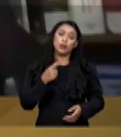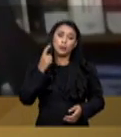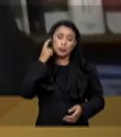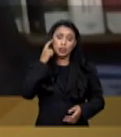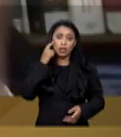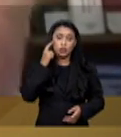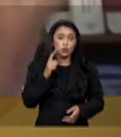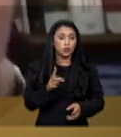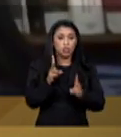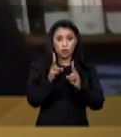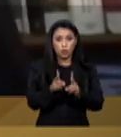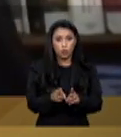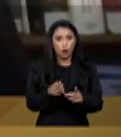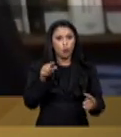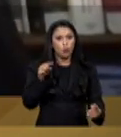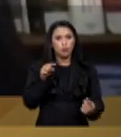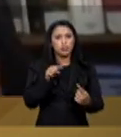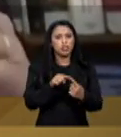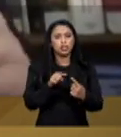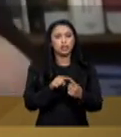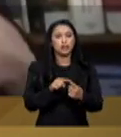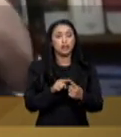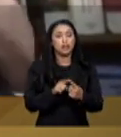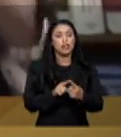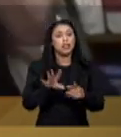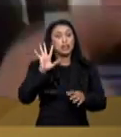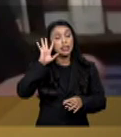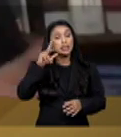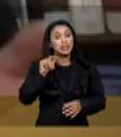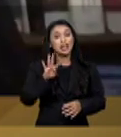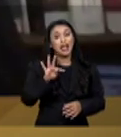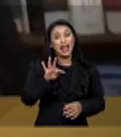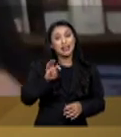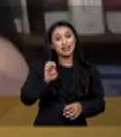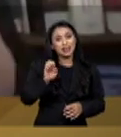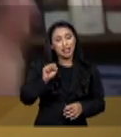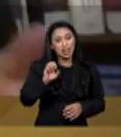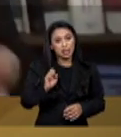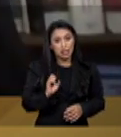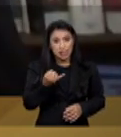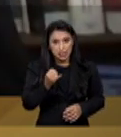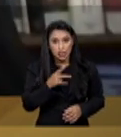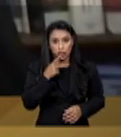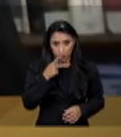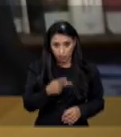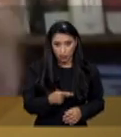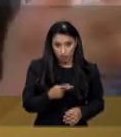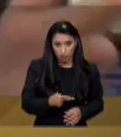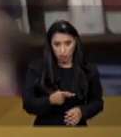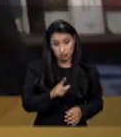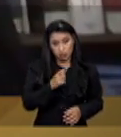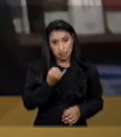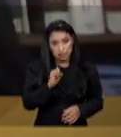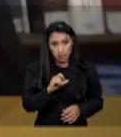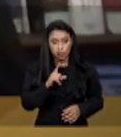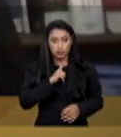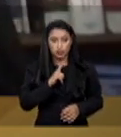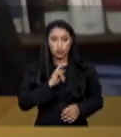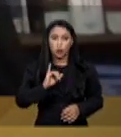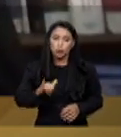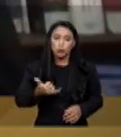veicule de forma objetiva qual é a tese que ele pretenderia, se lhe fosse dada a palavra, o